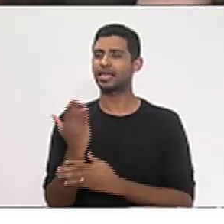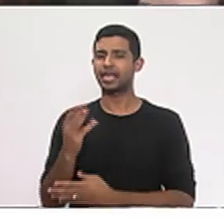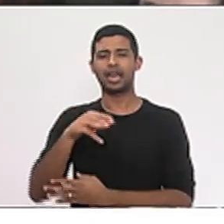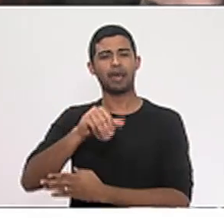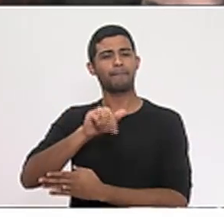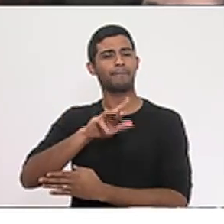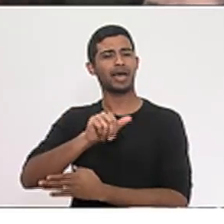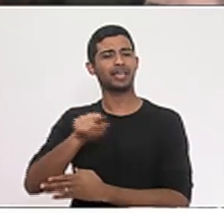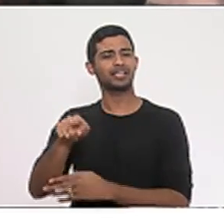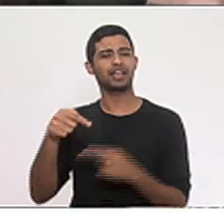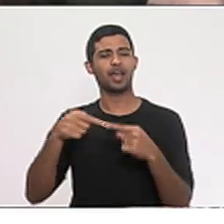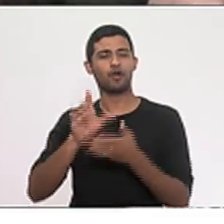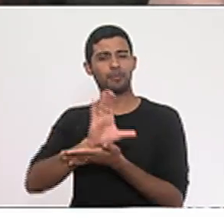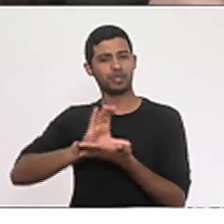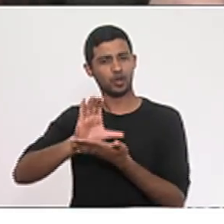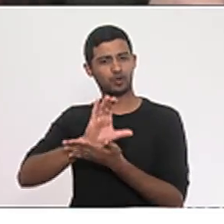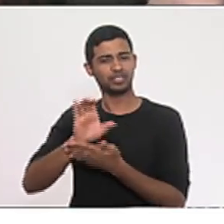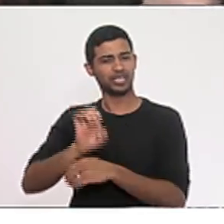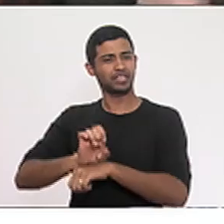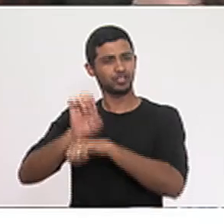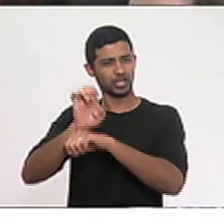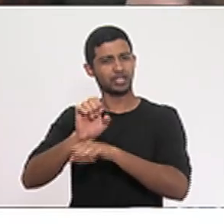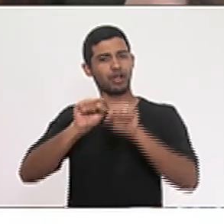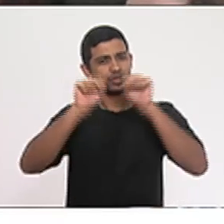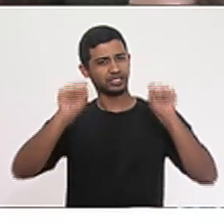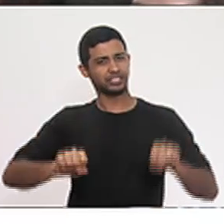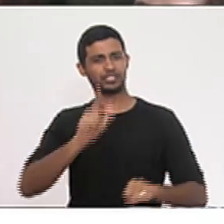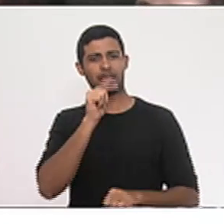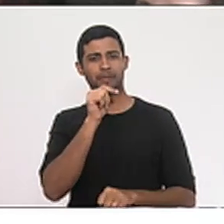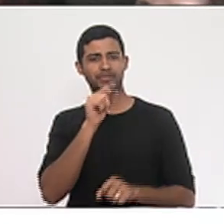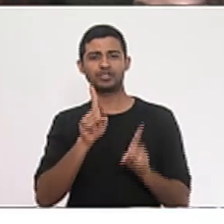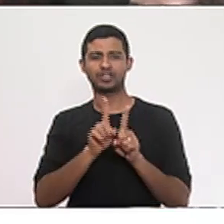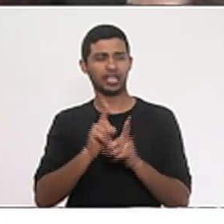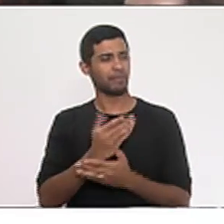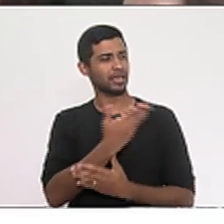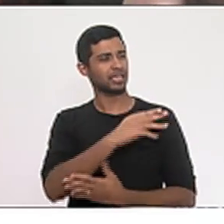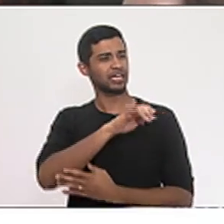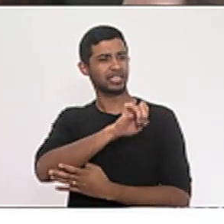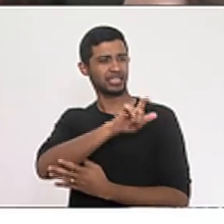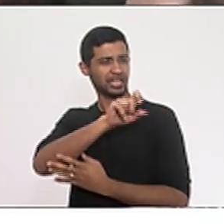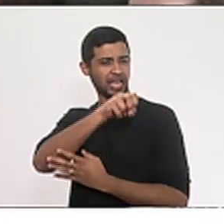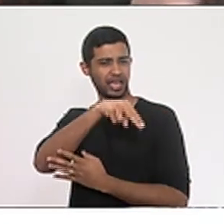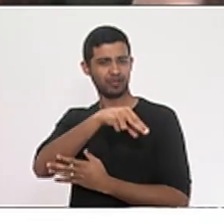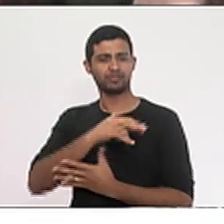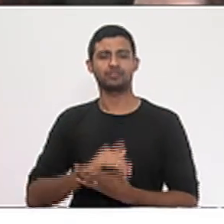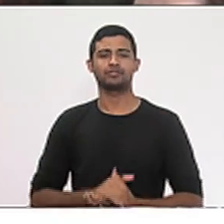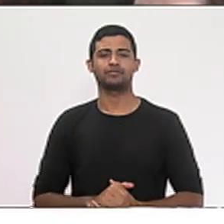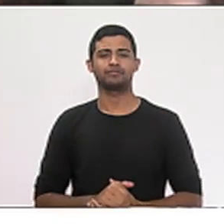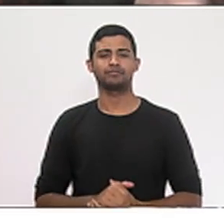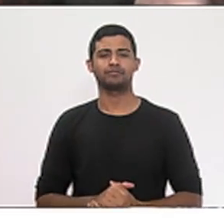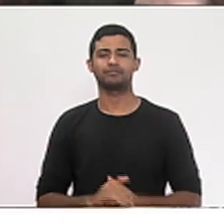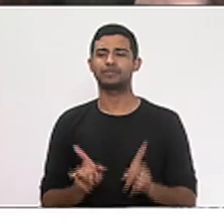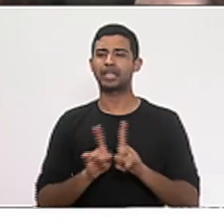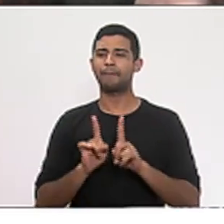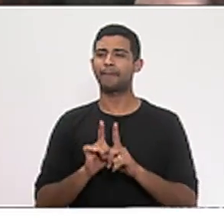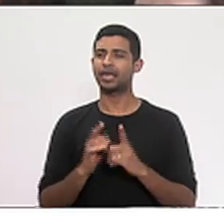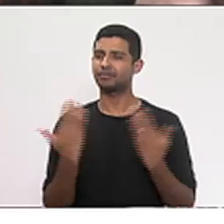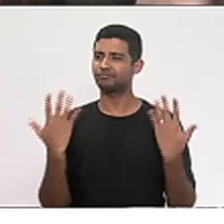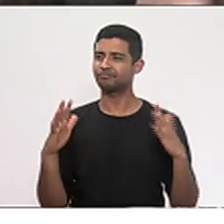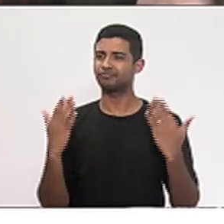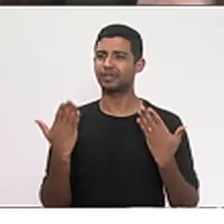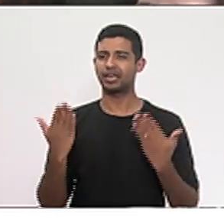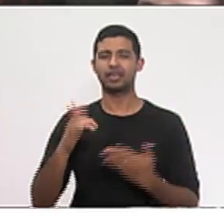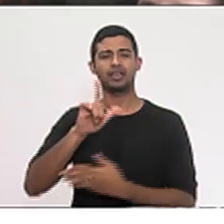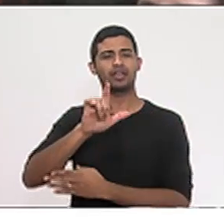Conselho Estadual de Recursos Hídricos, da Assembleia Permanente de Entidades Mantenedoras, o Nelson Reis. Saudar também